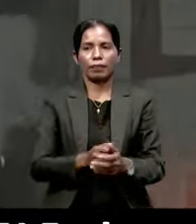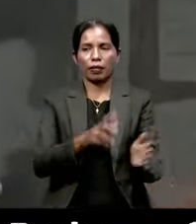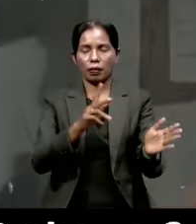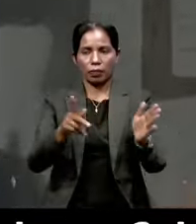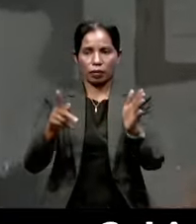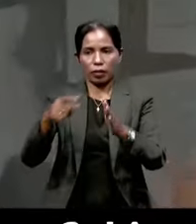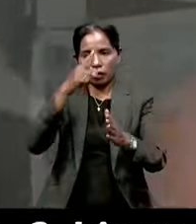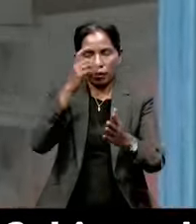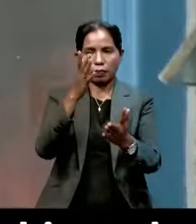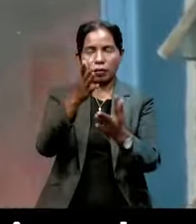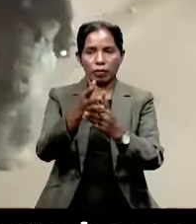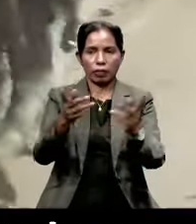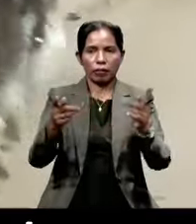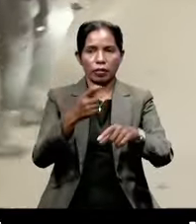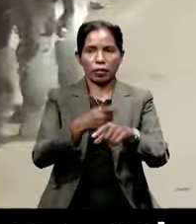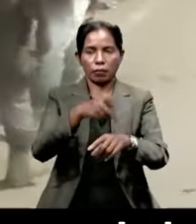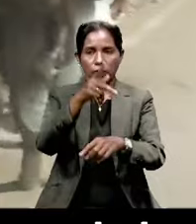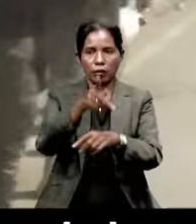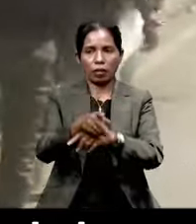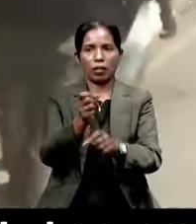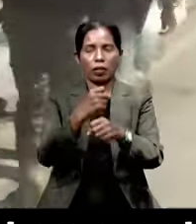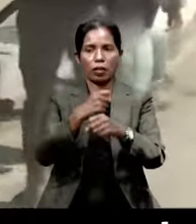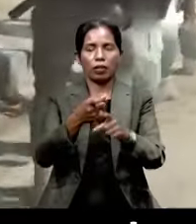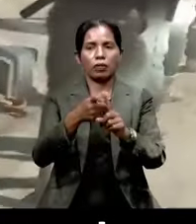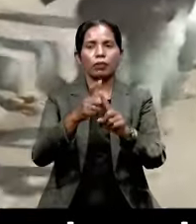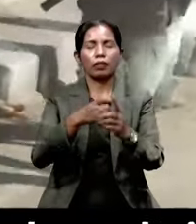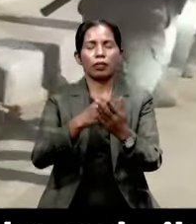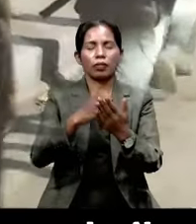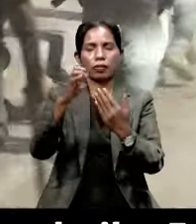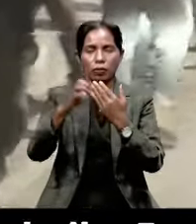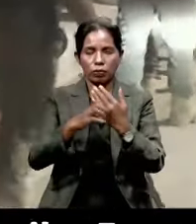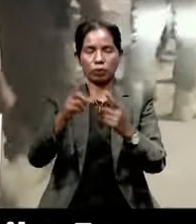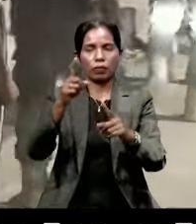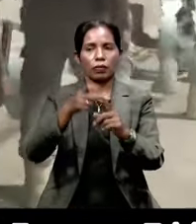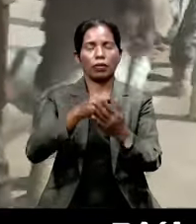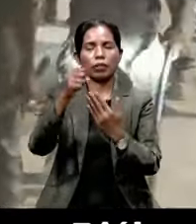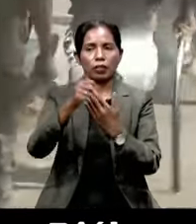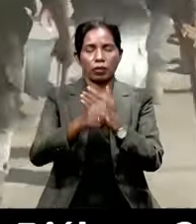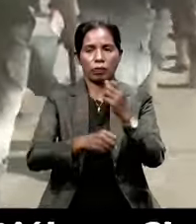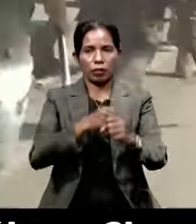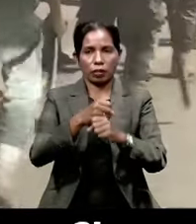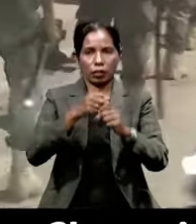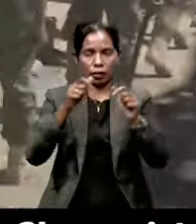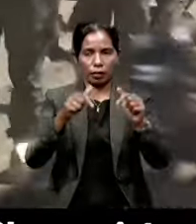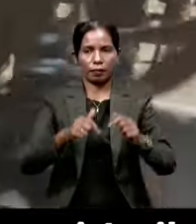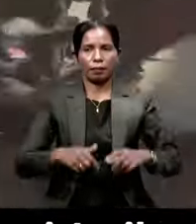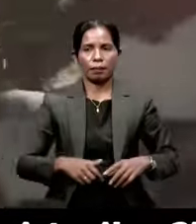operação Tamasai Bairro e a tempo calané, se alau russe fulan junho to fulan setembro tina ne. João Carlos, GMN.